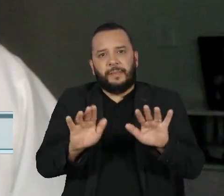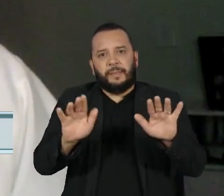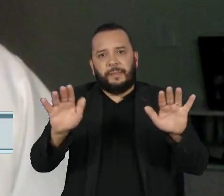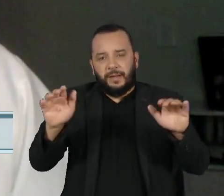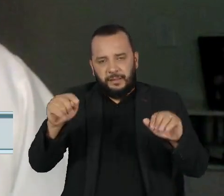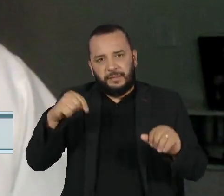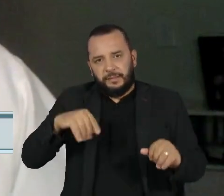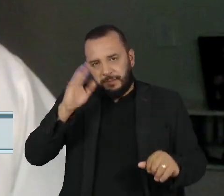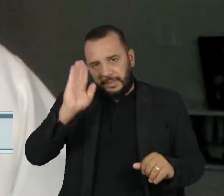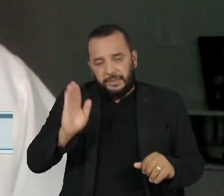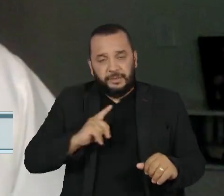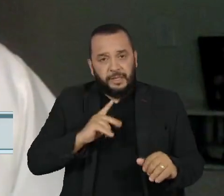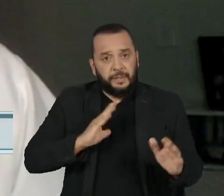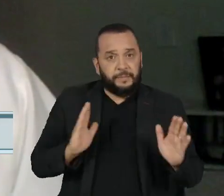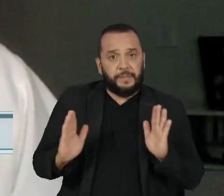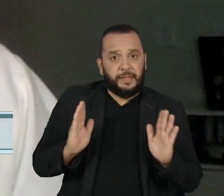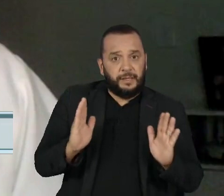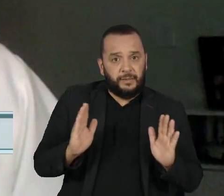Brasil. Então,